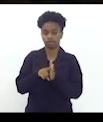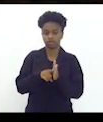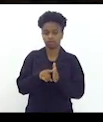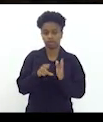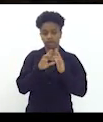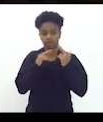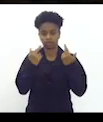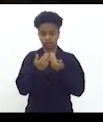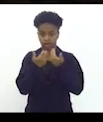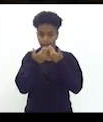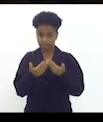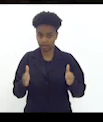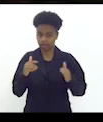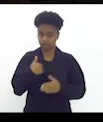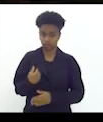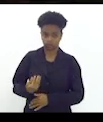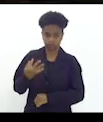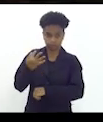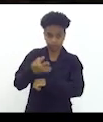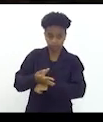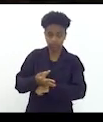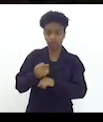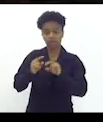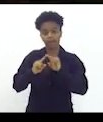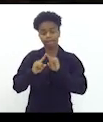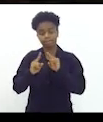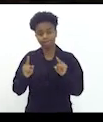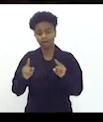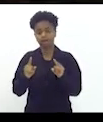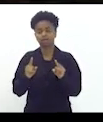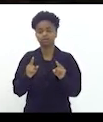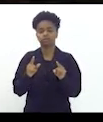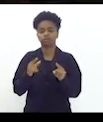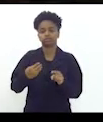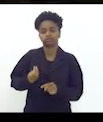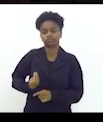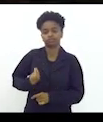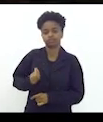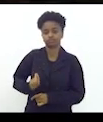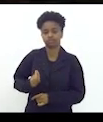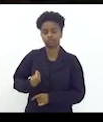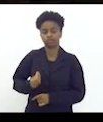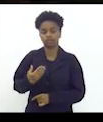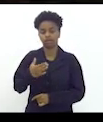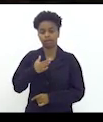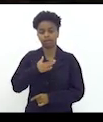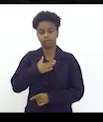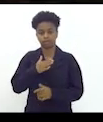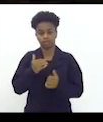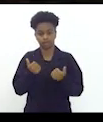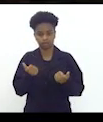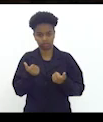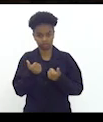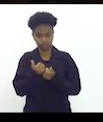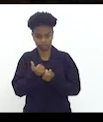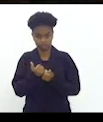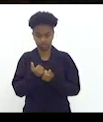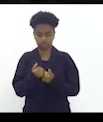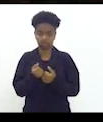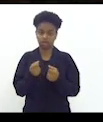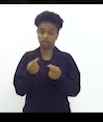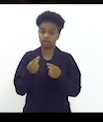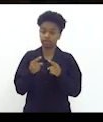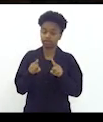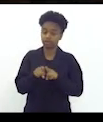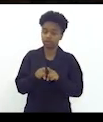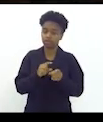não estive presente, mas lá esteve a minha assessoria. E saudá-lo porque